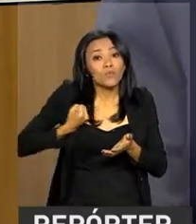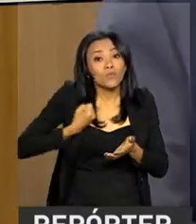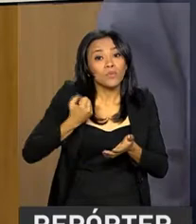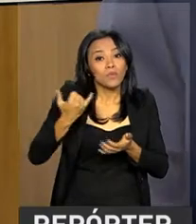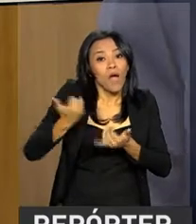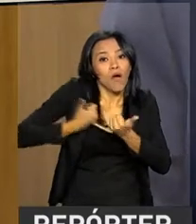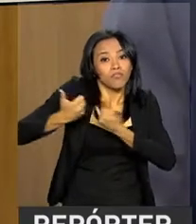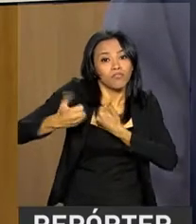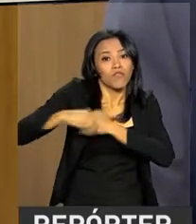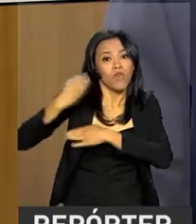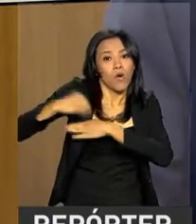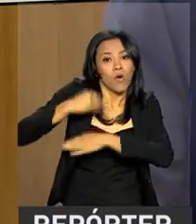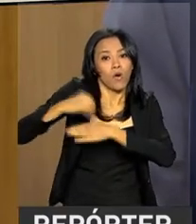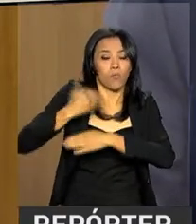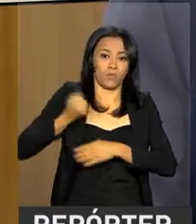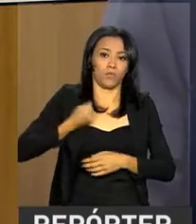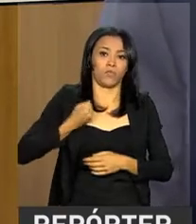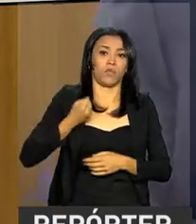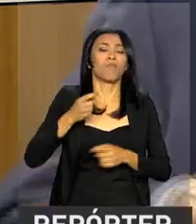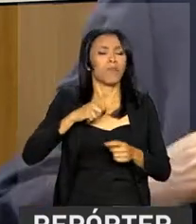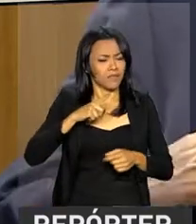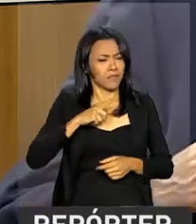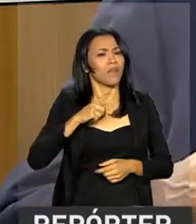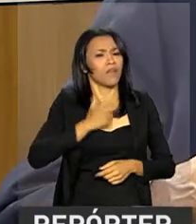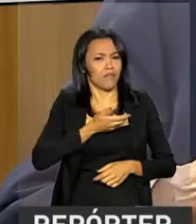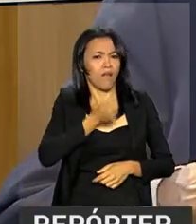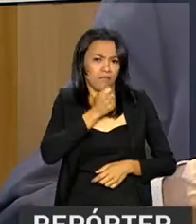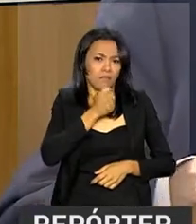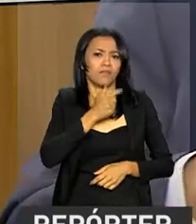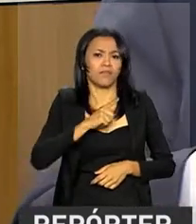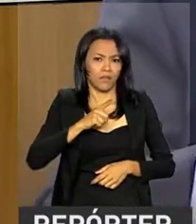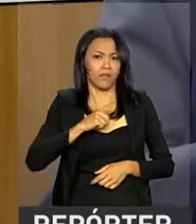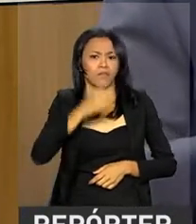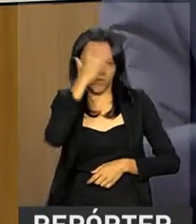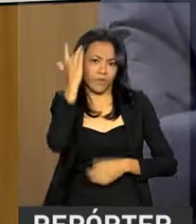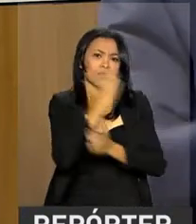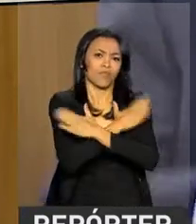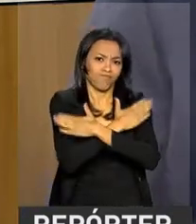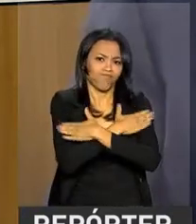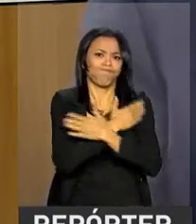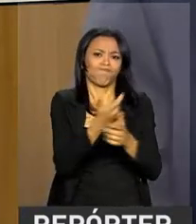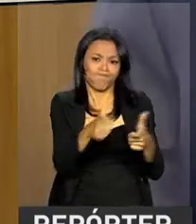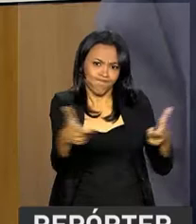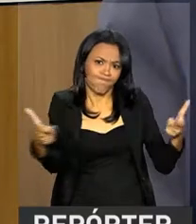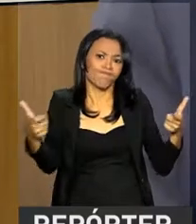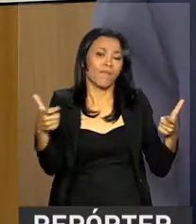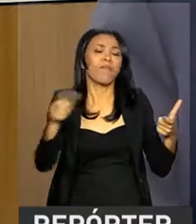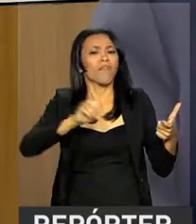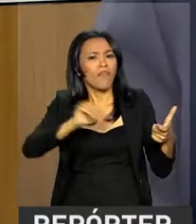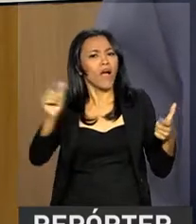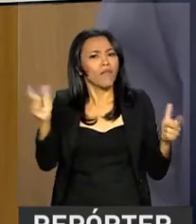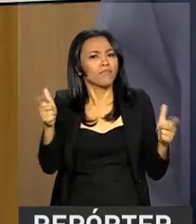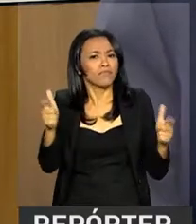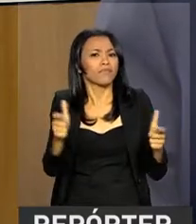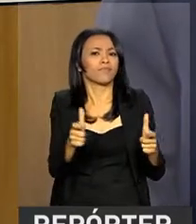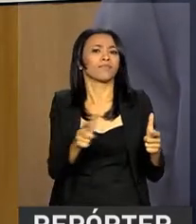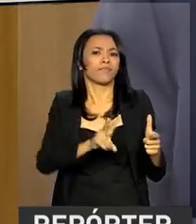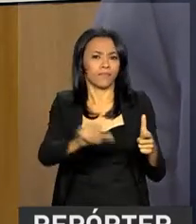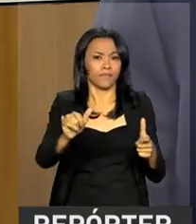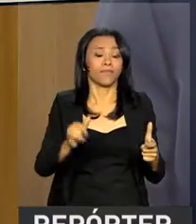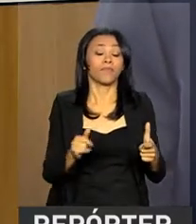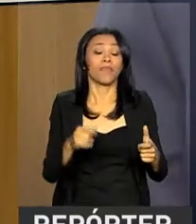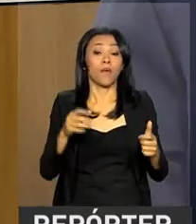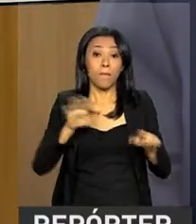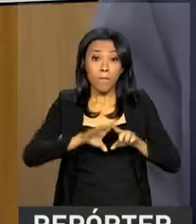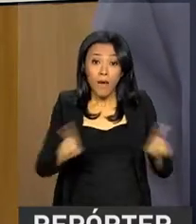existe, como eu já mencionei, um grande número de desempregados. Então, aos poucos, isso vai começar a ficar cada vez mais claro. Mas o importante